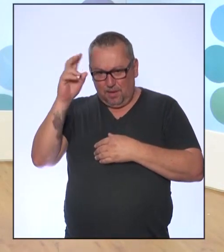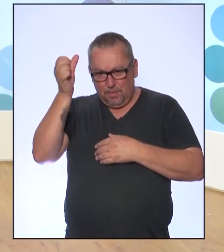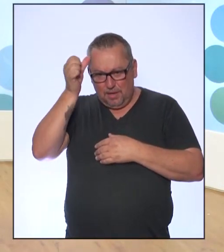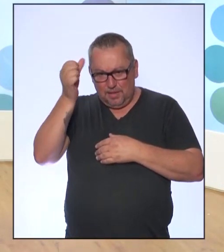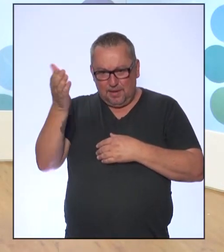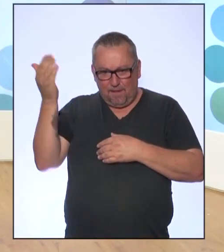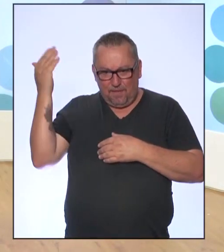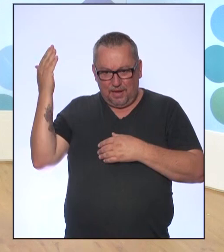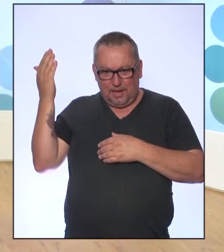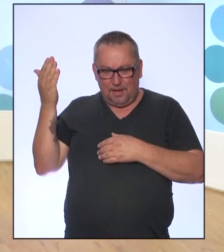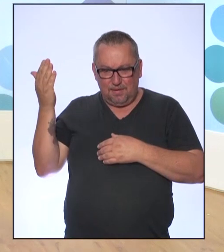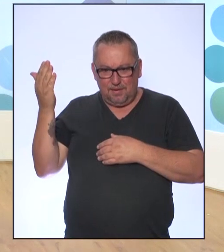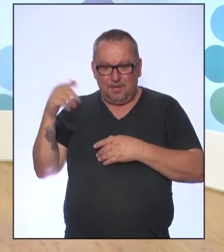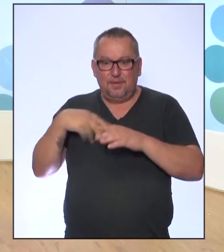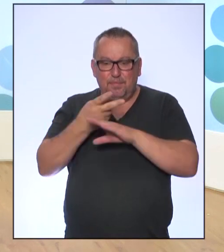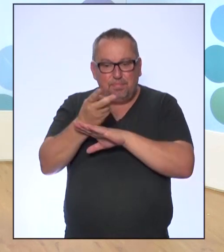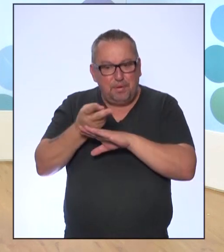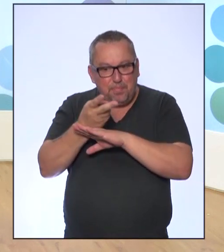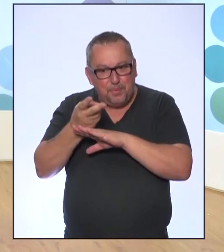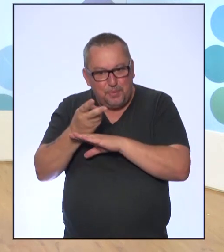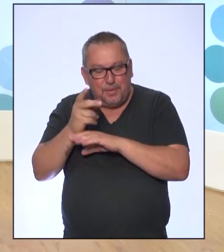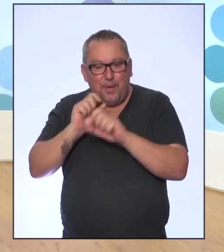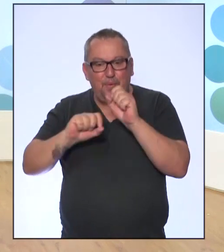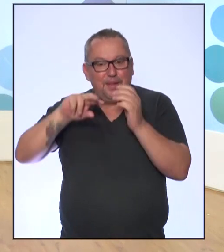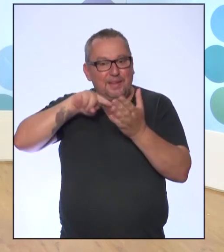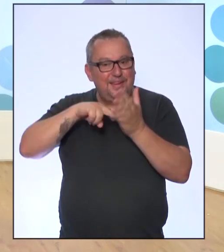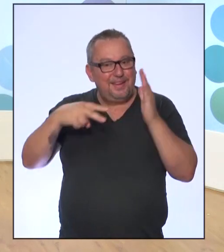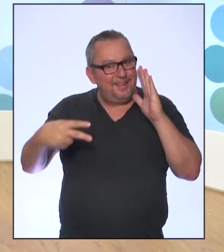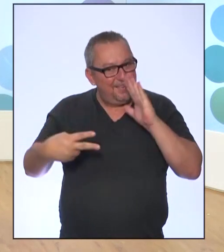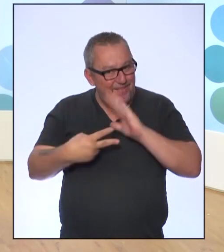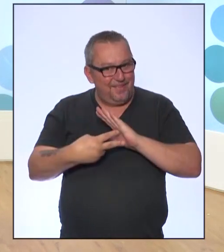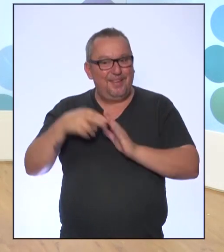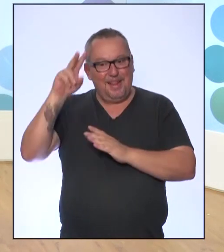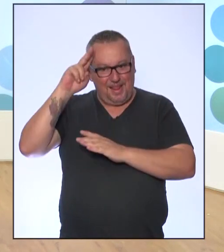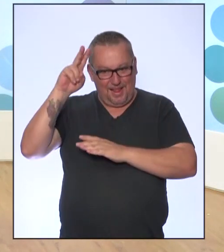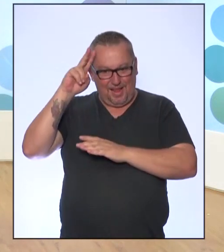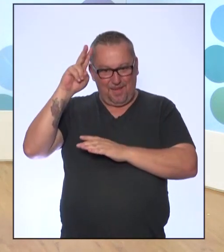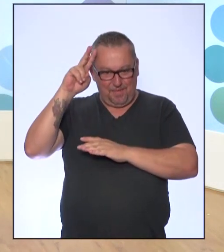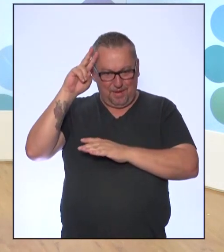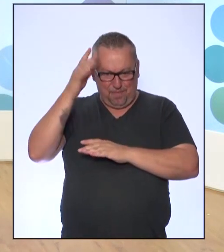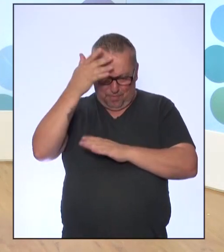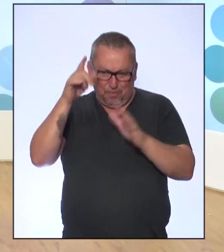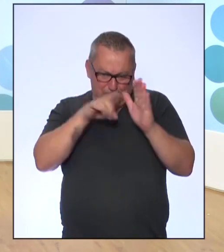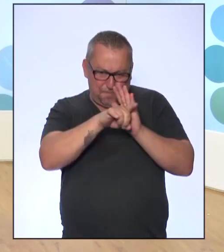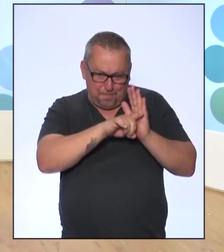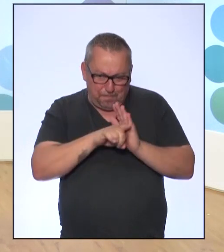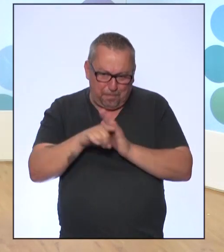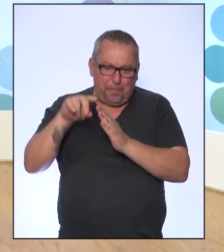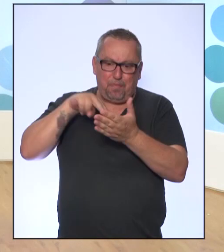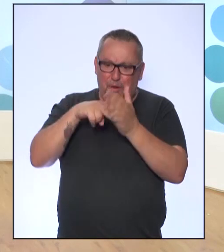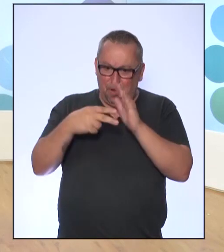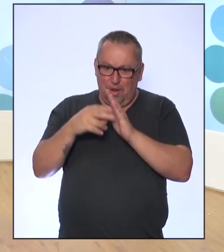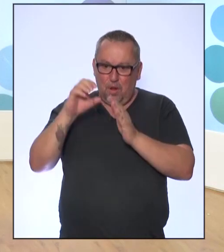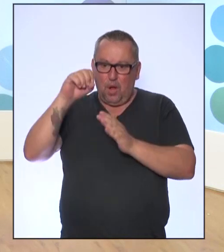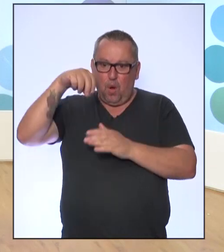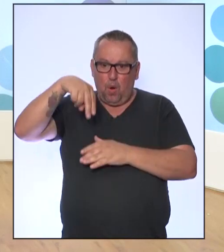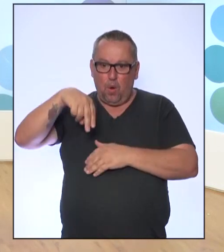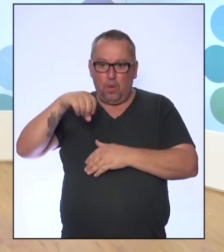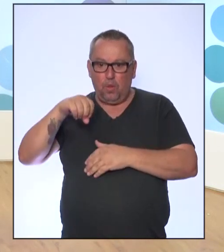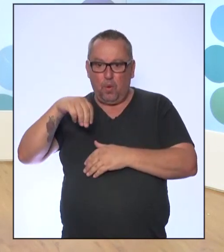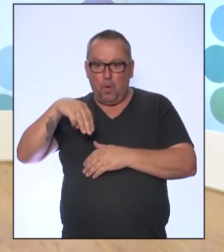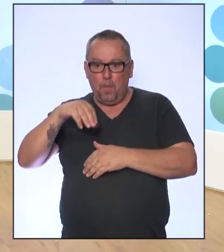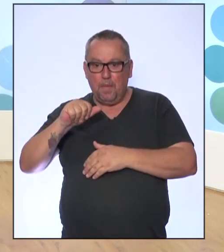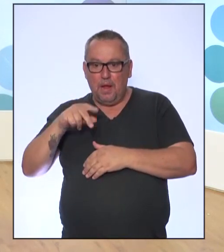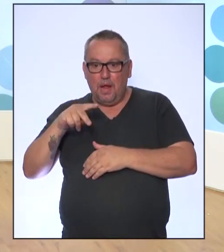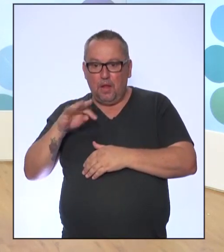nós tivemos, para eles procurarem o que era a onomatopeia, que não deu tempo de explicar, lembra? Alguém pesquisou o que é a onomatopeia da lição de casa?